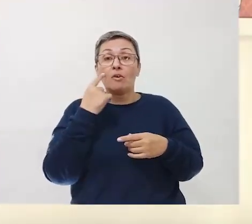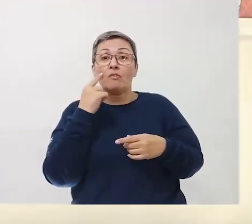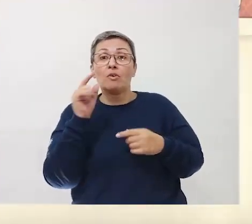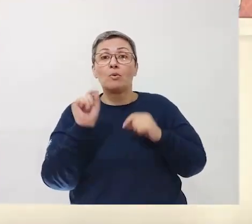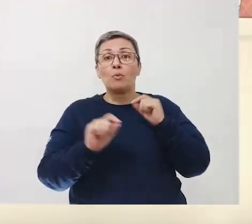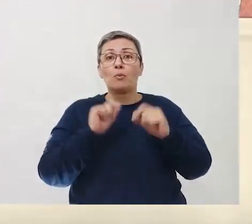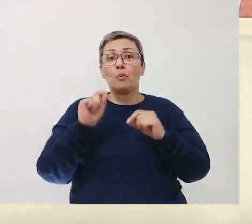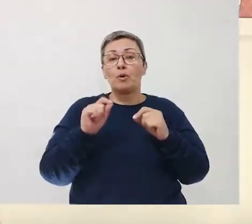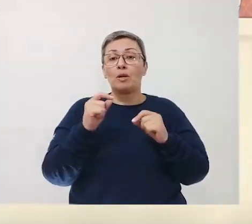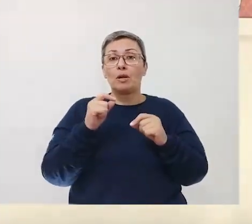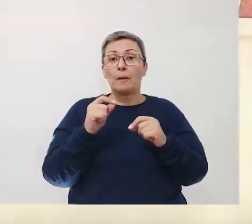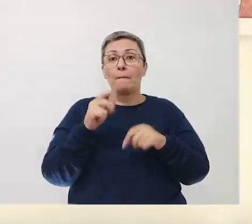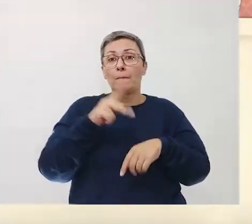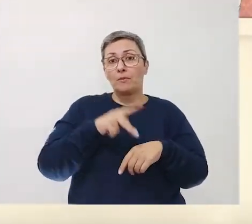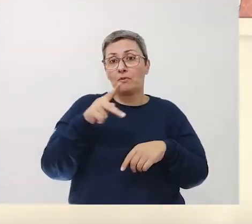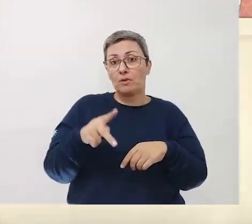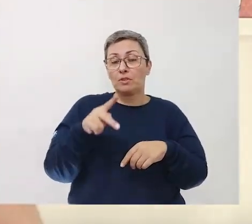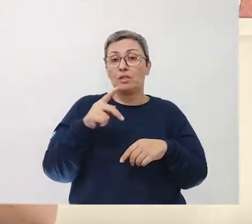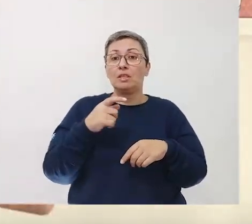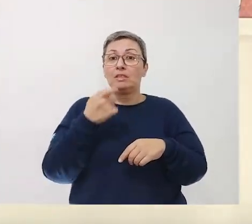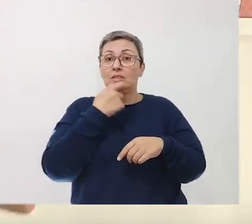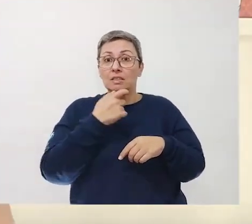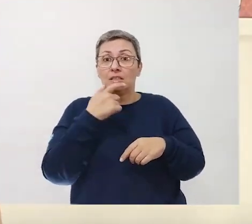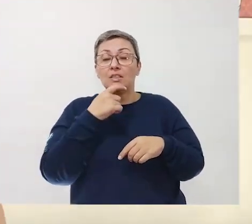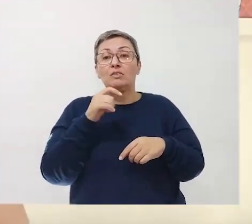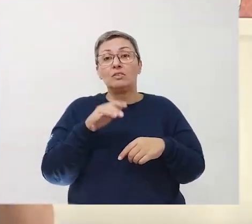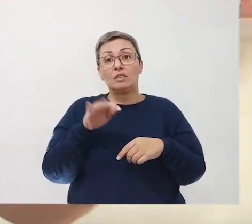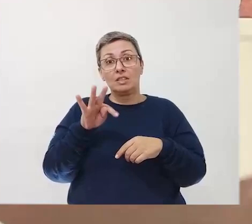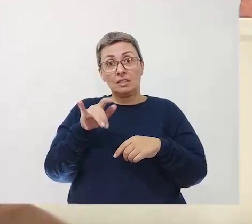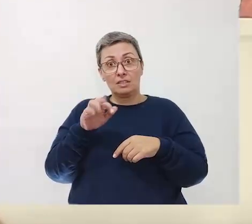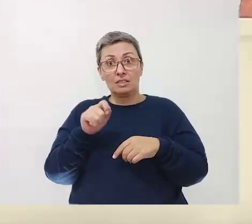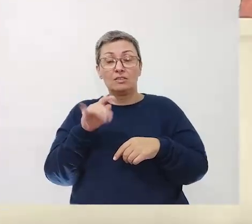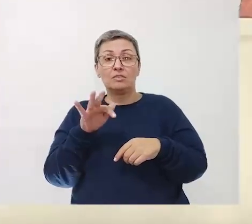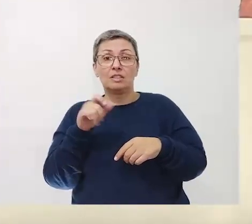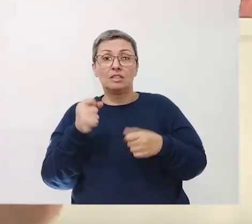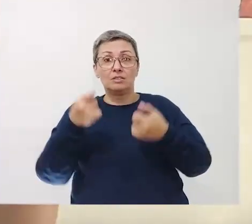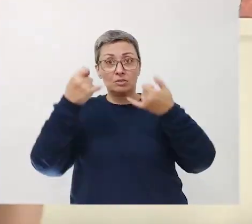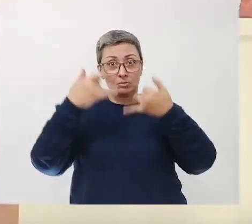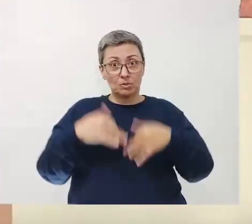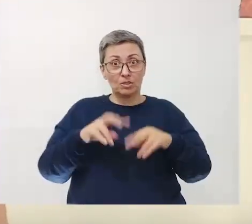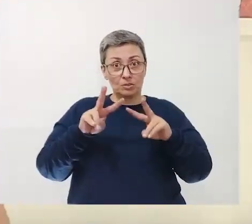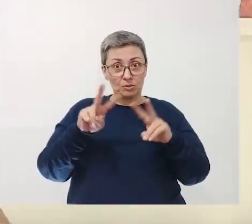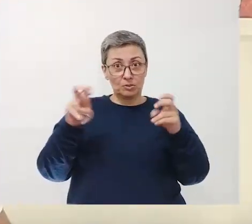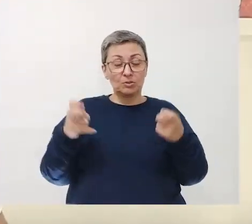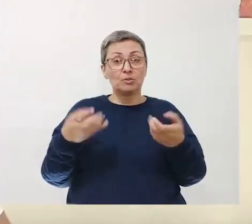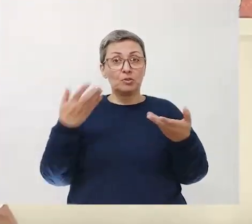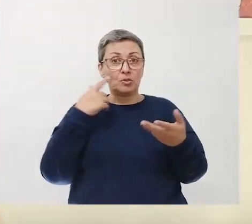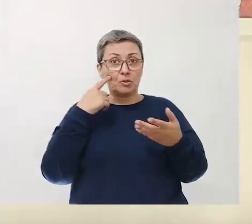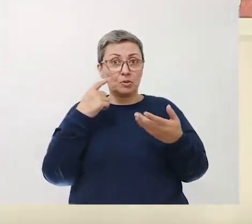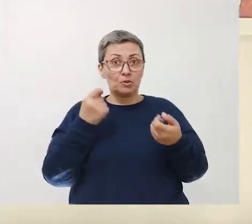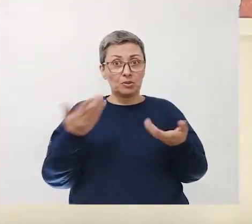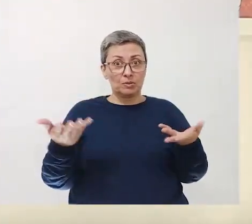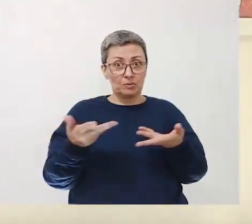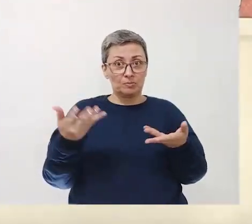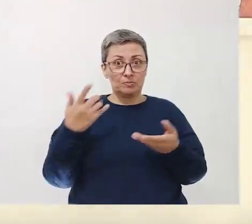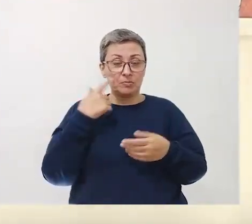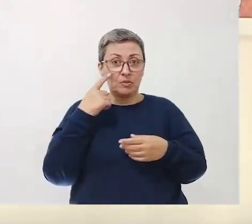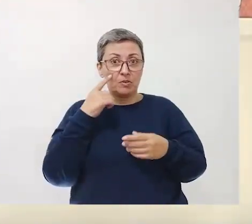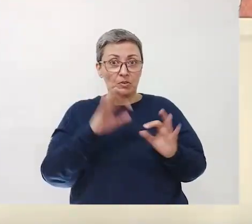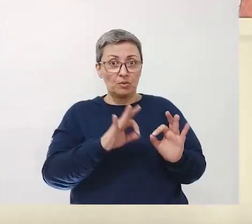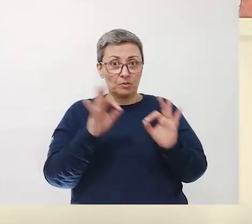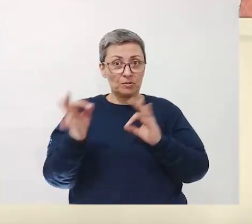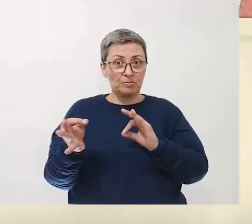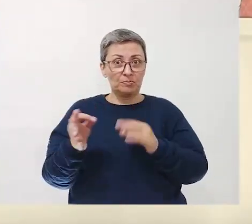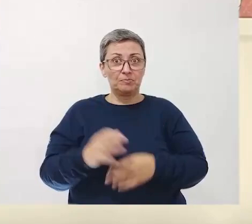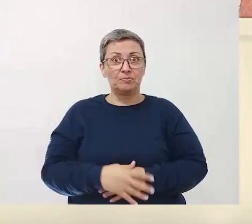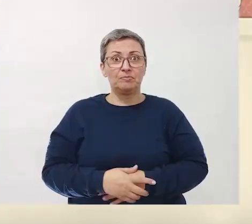exemplo, tá? A gente vai ver o que as professoras de inglês, Thalita e Fernanda, tem a nos dizer sobre esse assunto aí